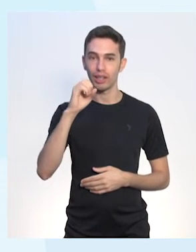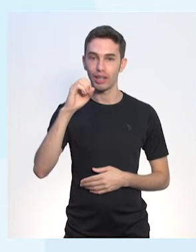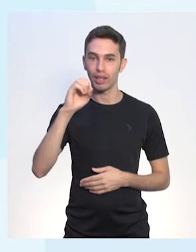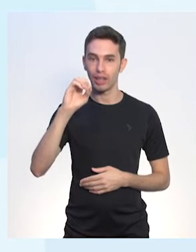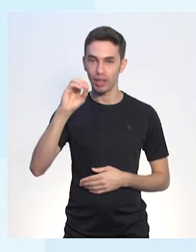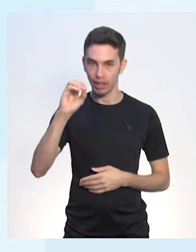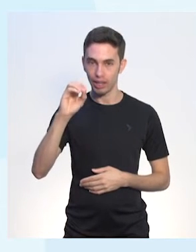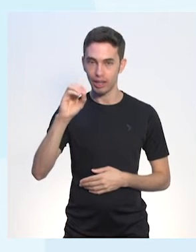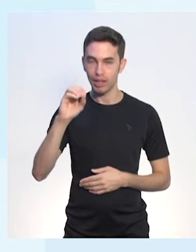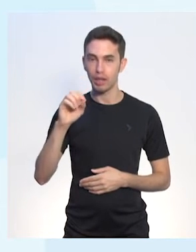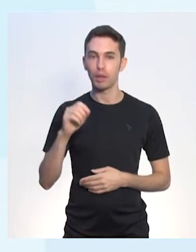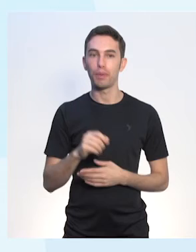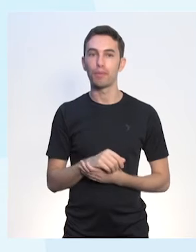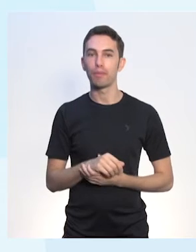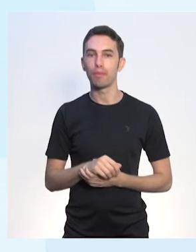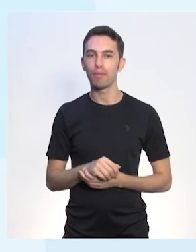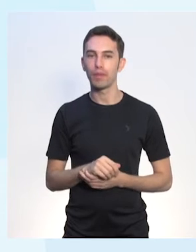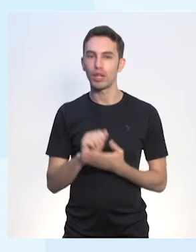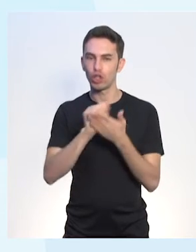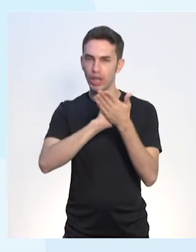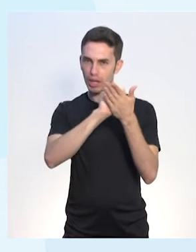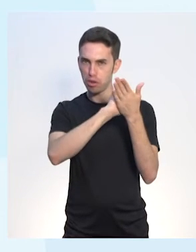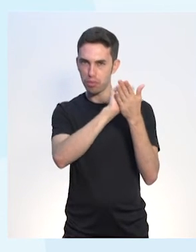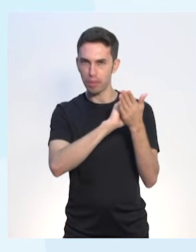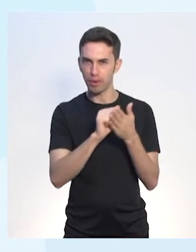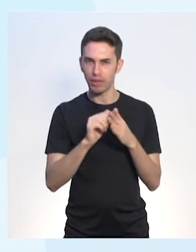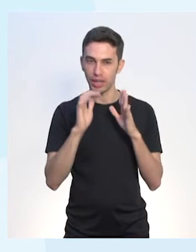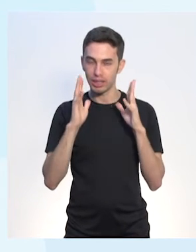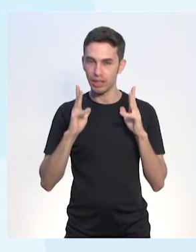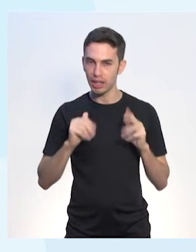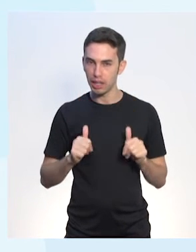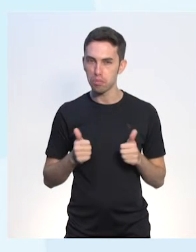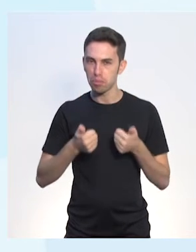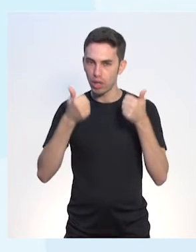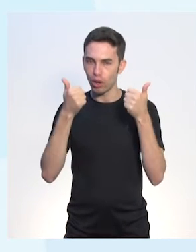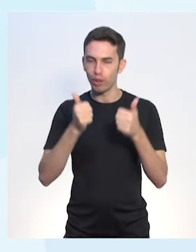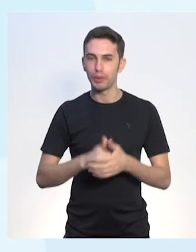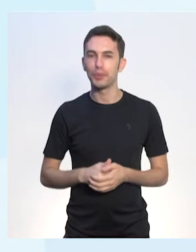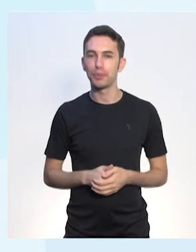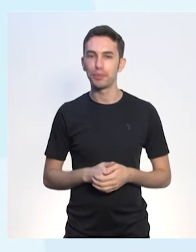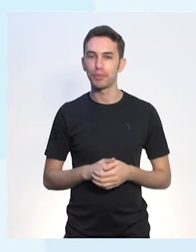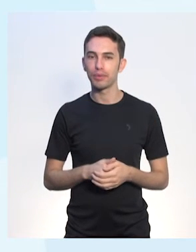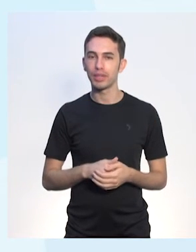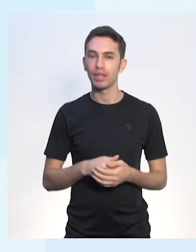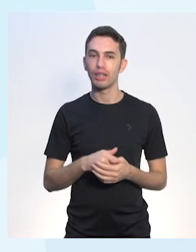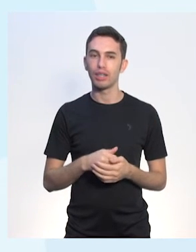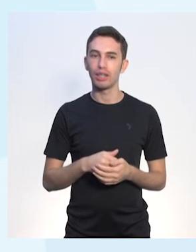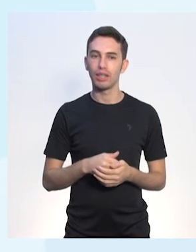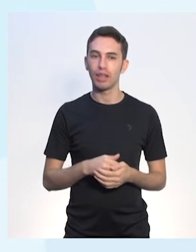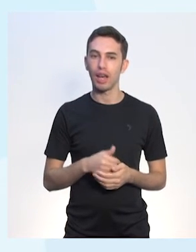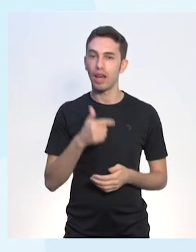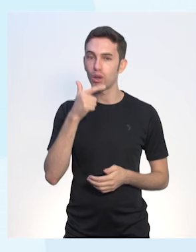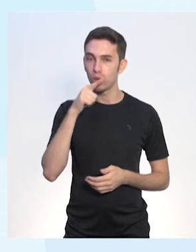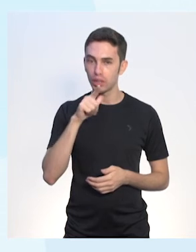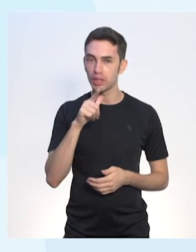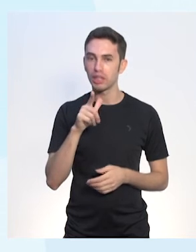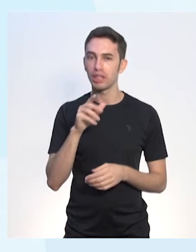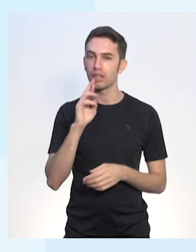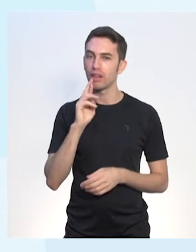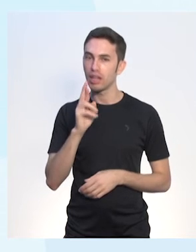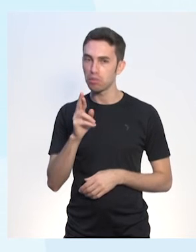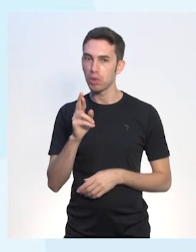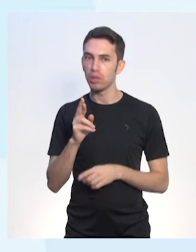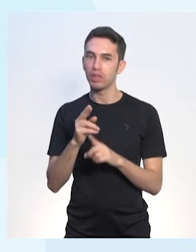até limpar aqui para poder ficar um negócio menos confuso. Ó, eu cheguei, independente da forma